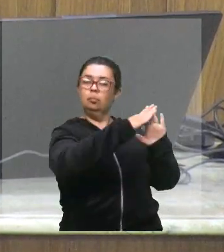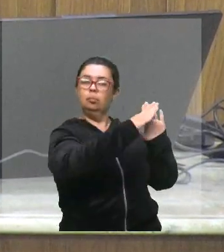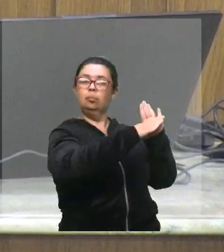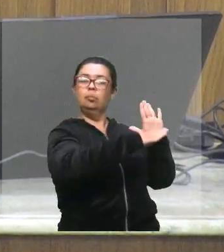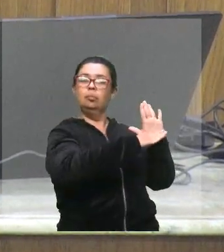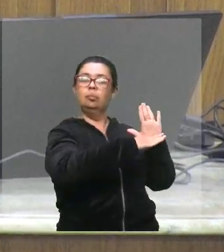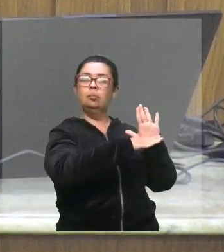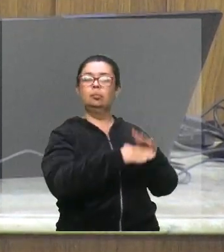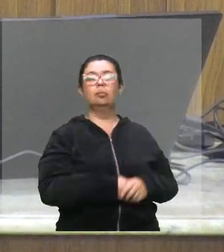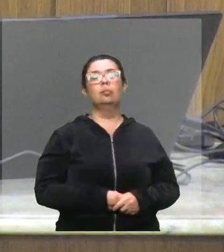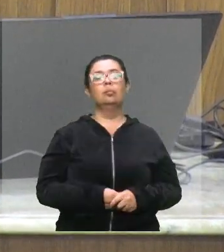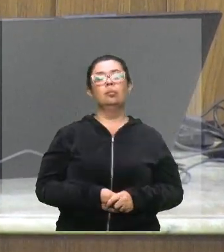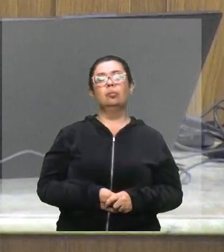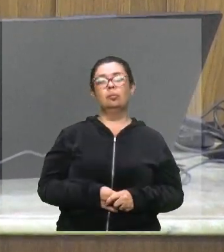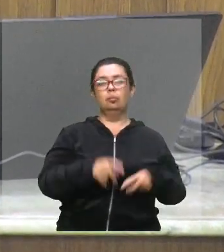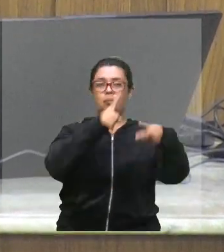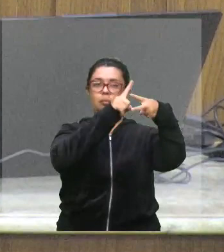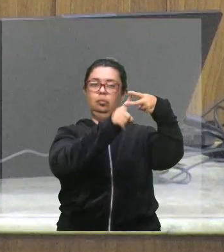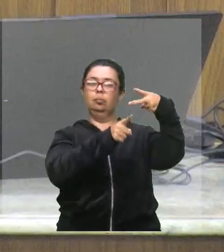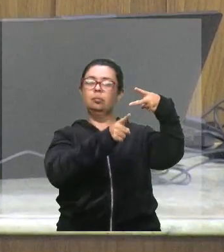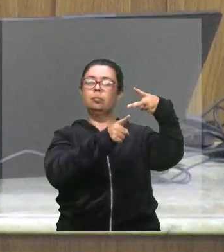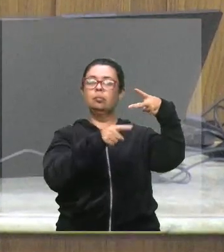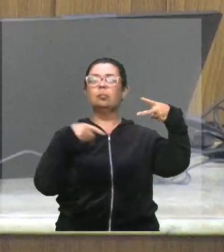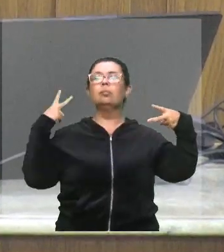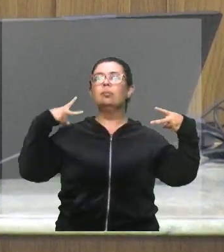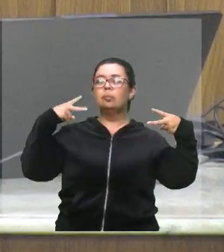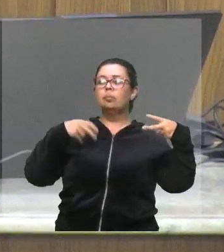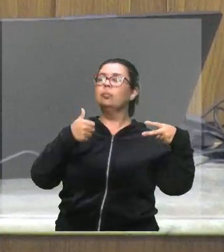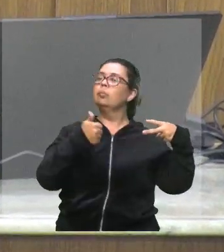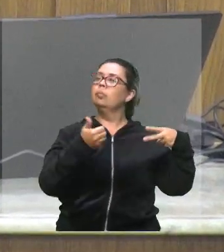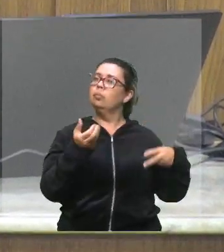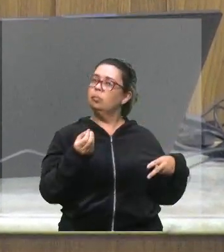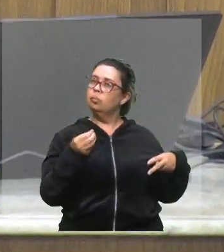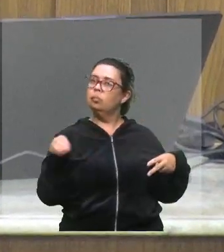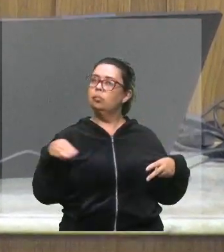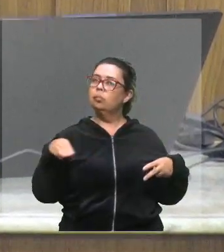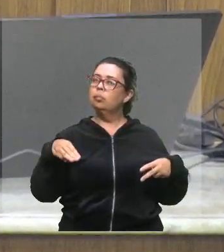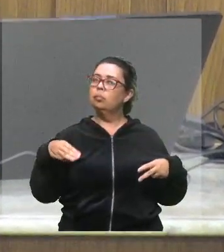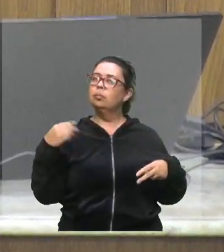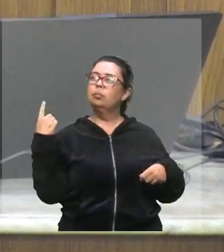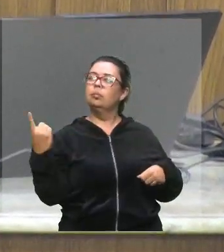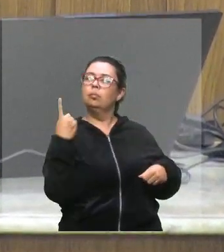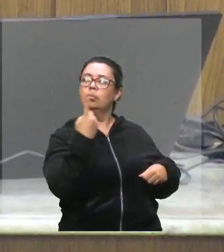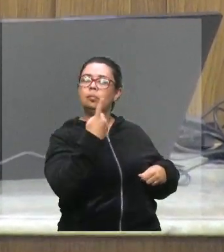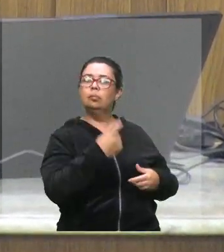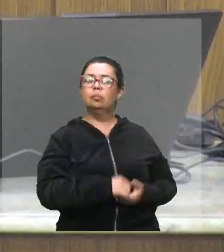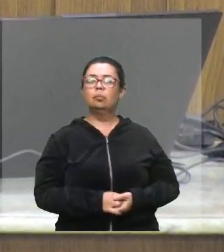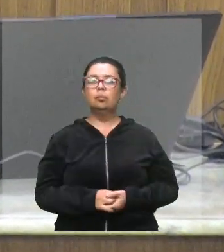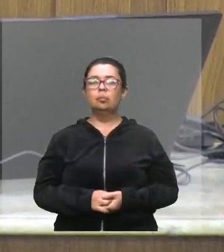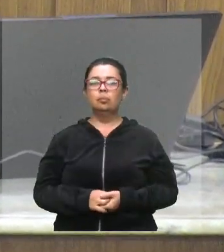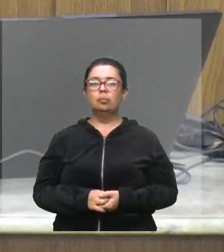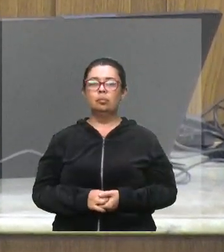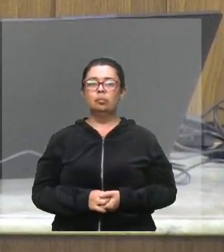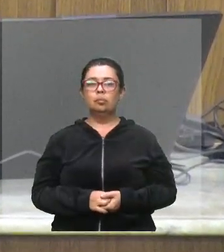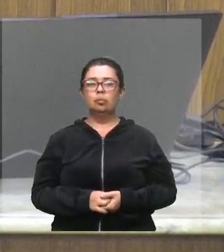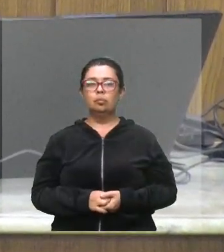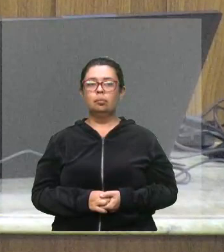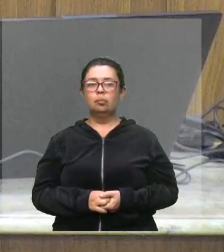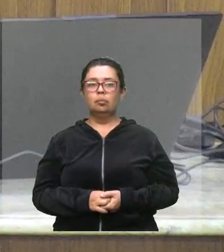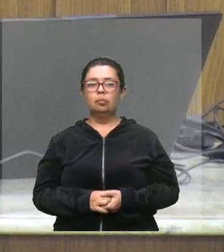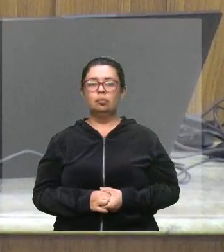inscrição, limitando a 2 oradores pelo prazo improrrogável de 10 minutos cada